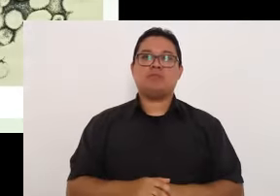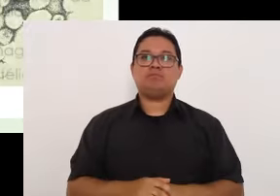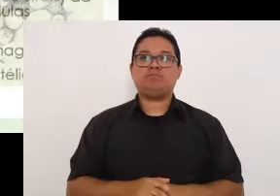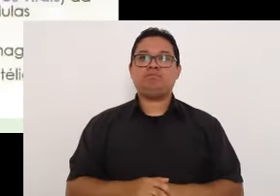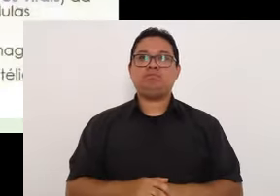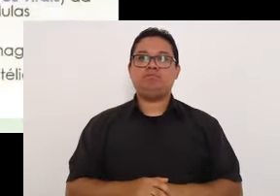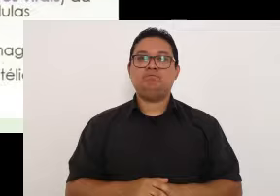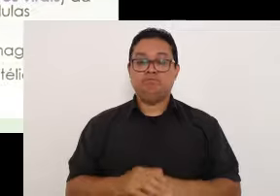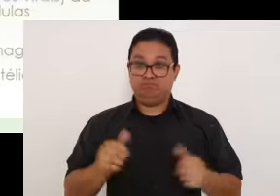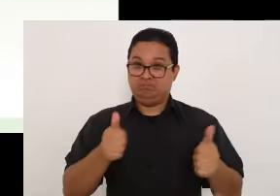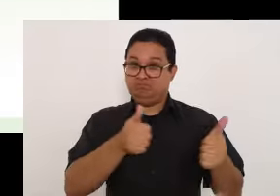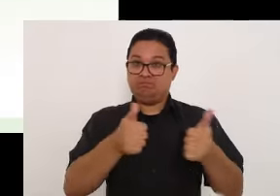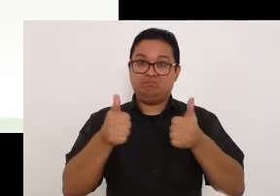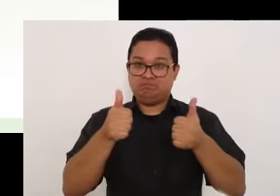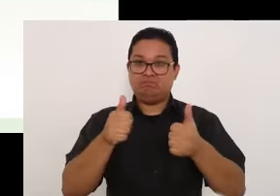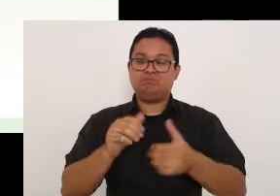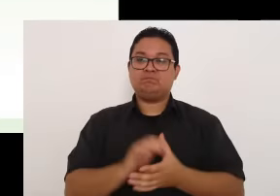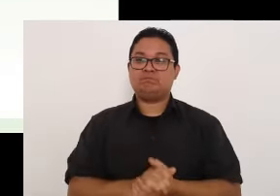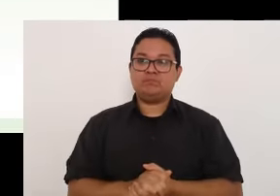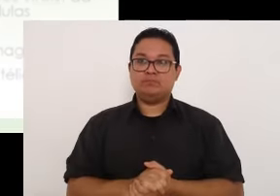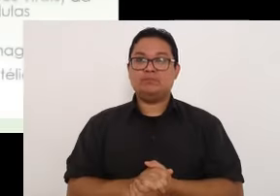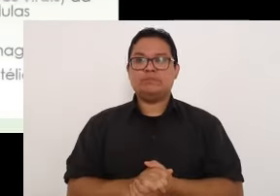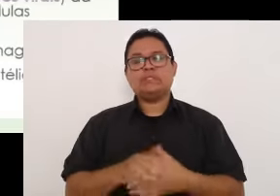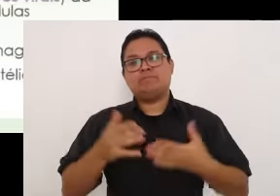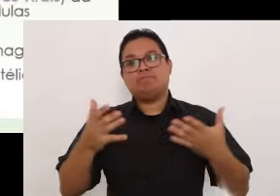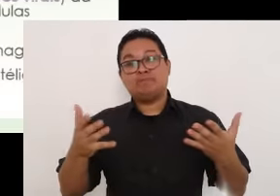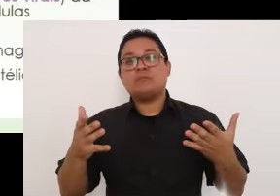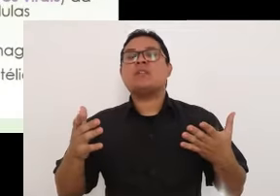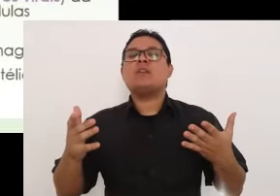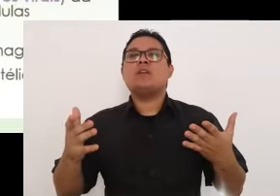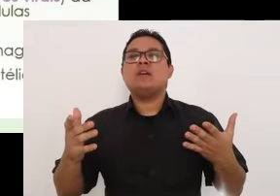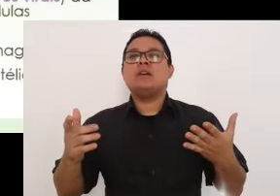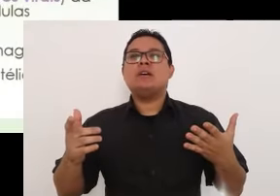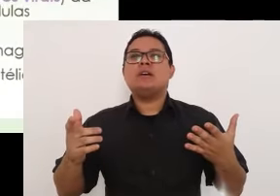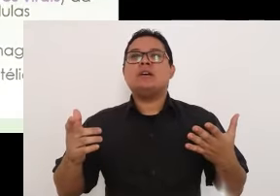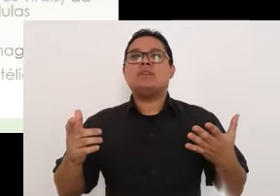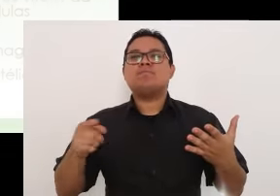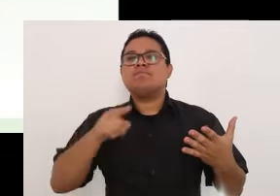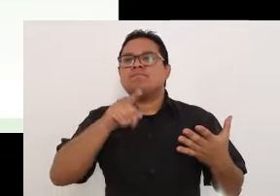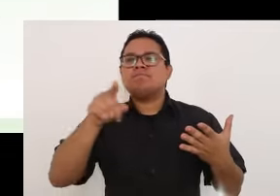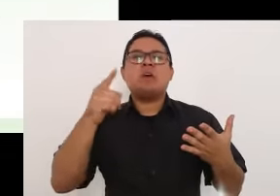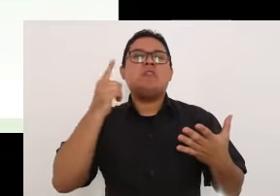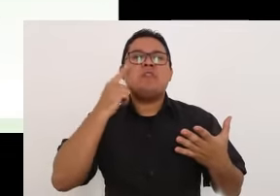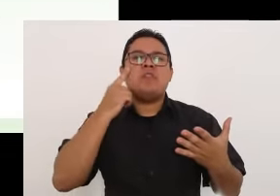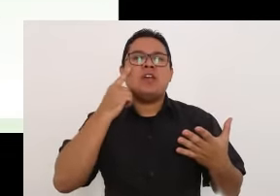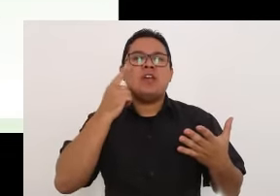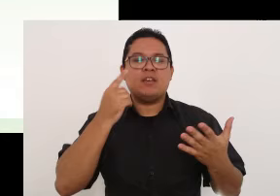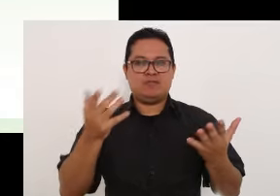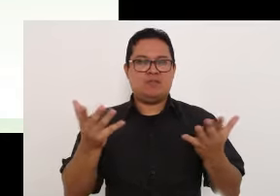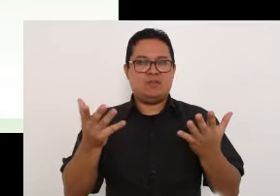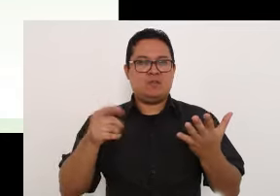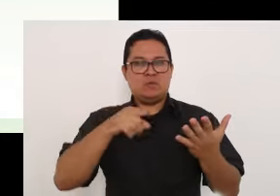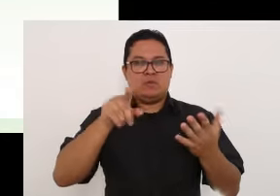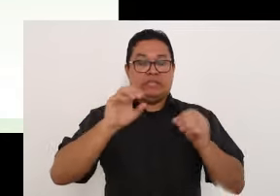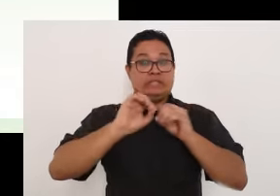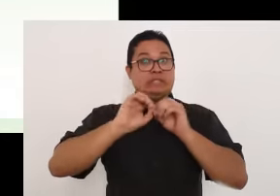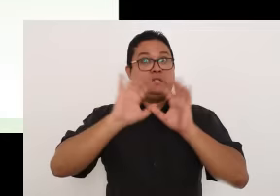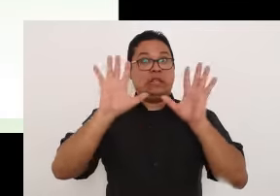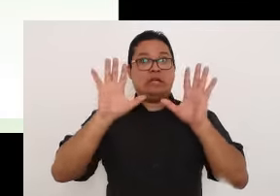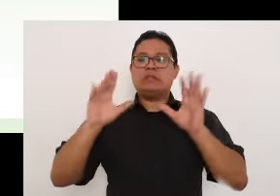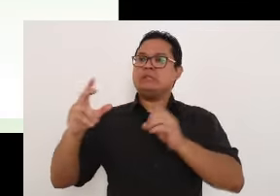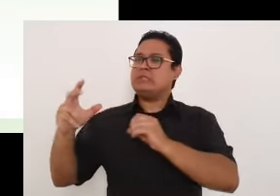tá? Mas isso a gente vai falar daqui a pouco. Beleza, pessoal? E aí, só a título